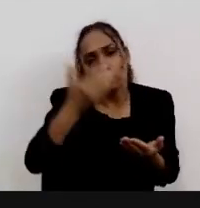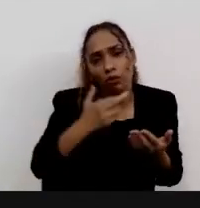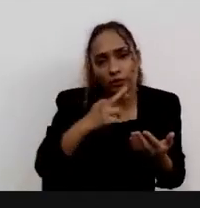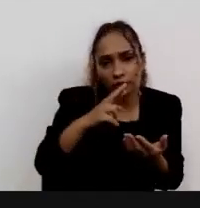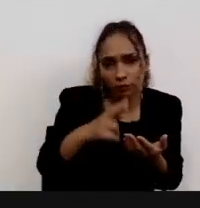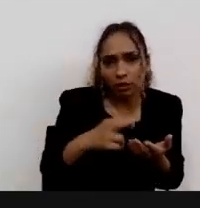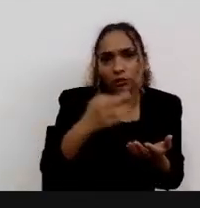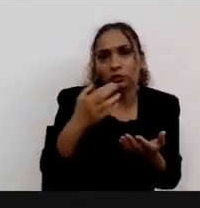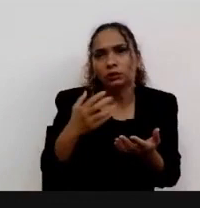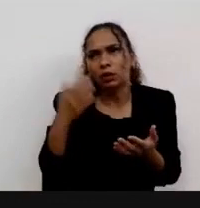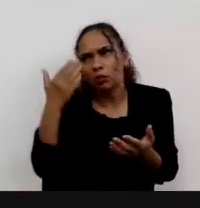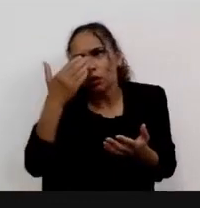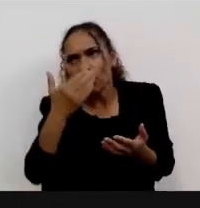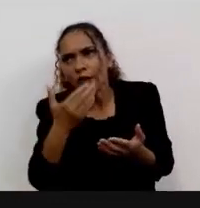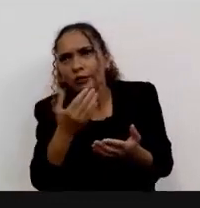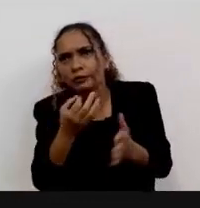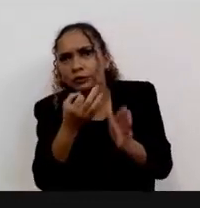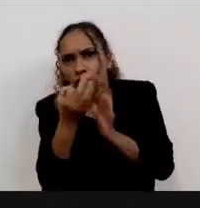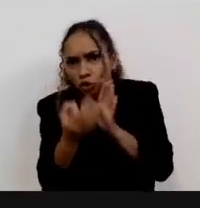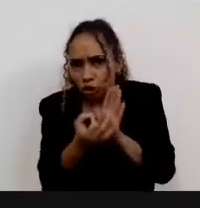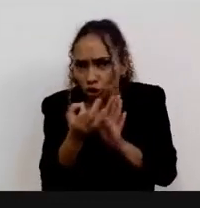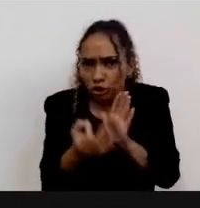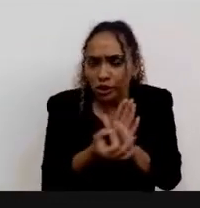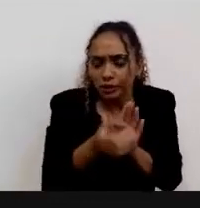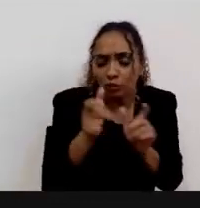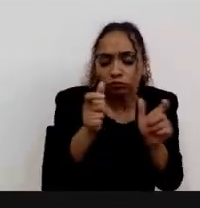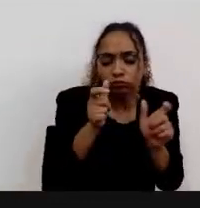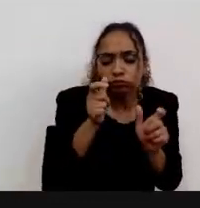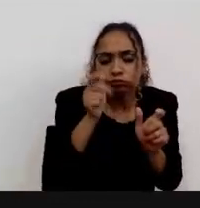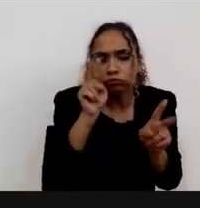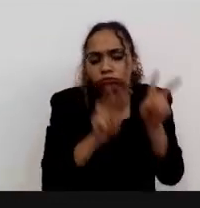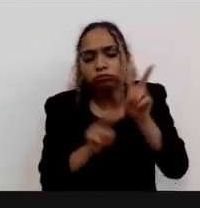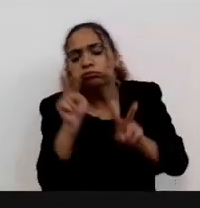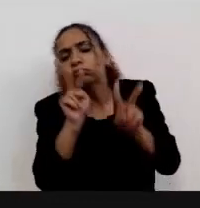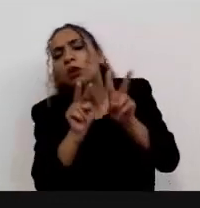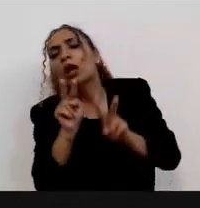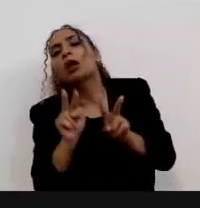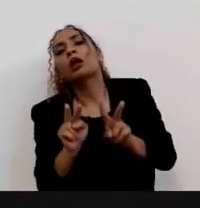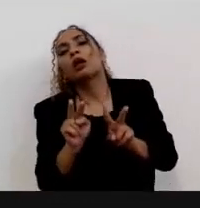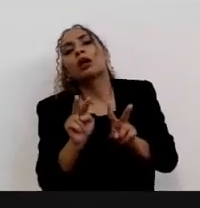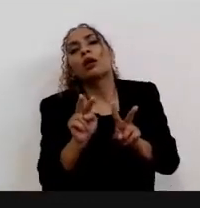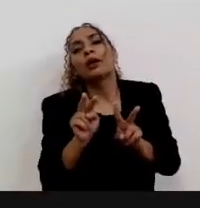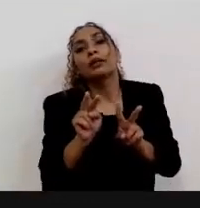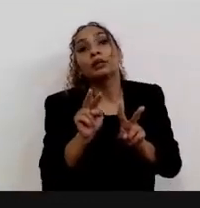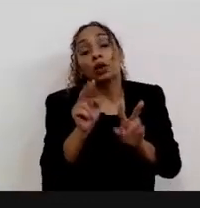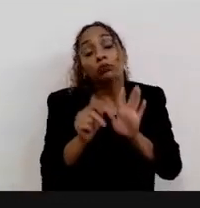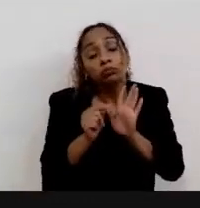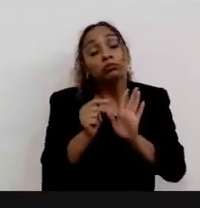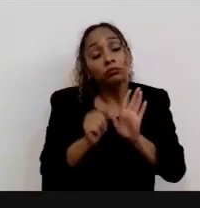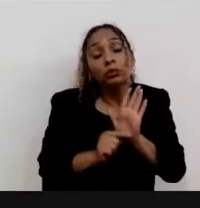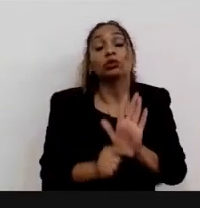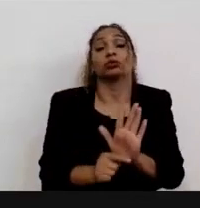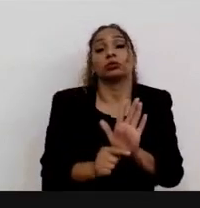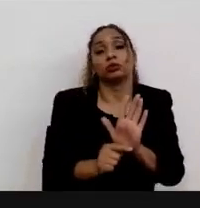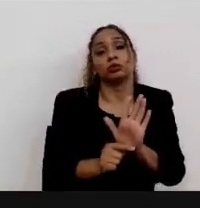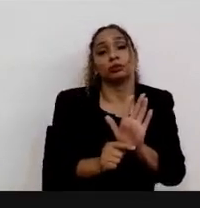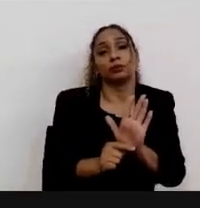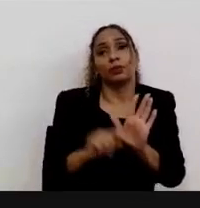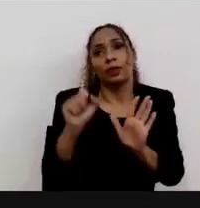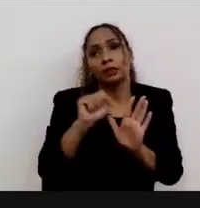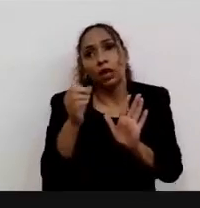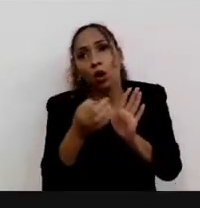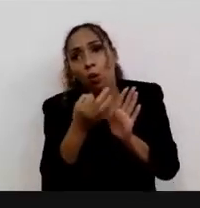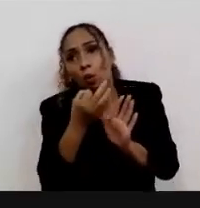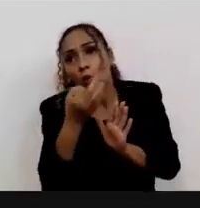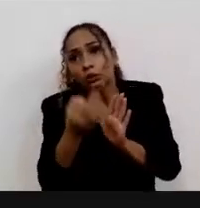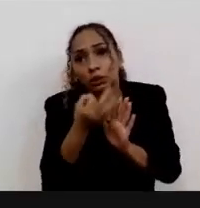resultado, mostra algumas sugestões, mostra que é possível, o pessoal começa a enxergar e, assim, é uma ajuda. Claro que não vai ser as